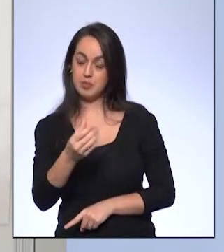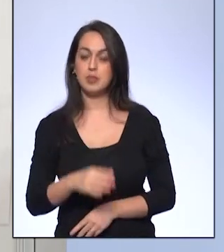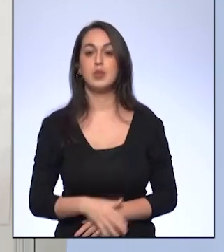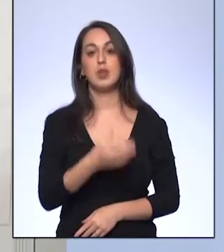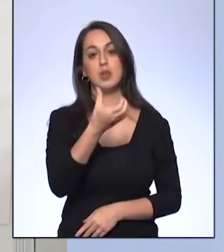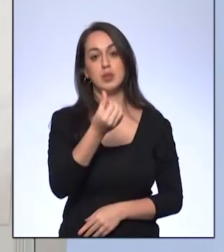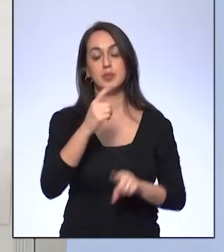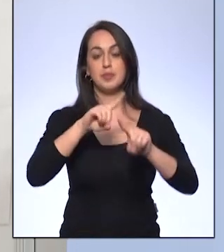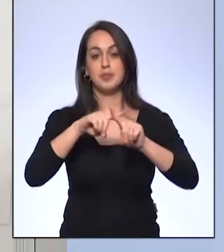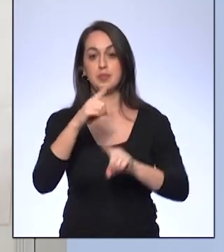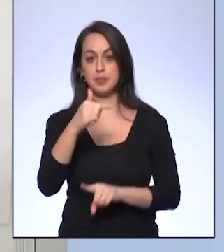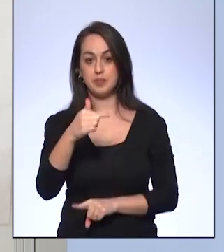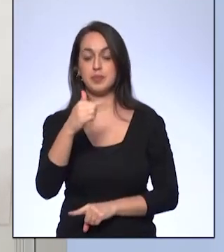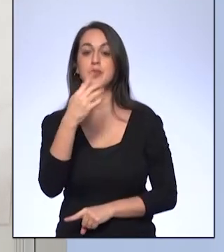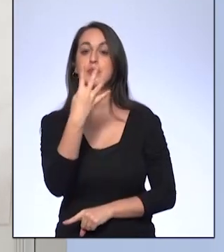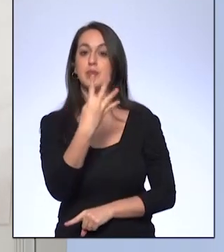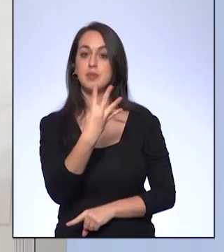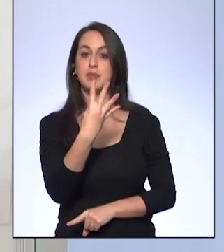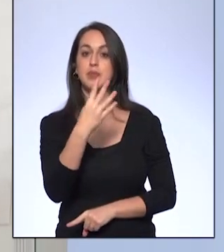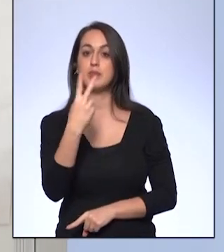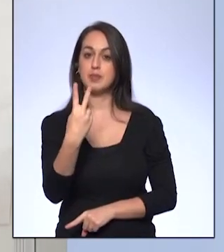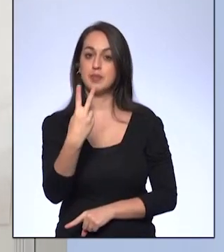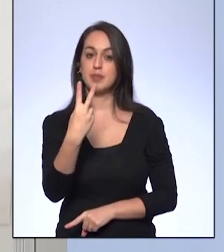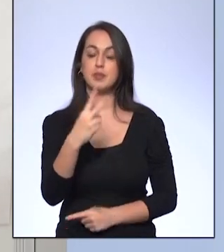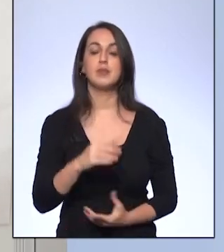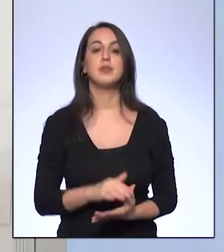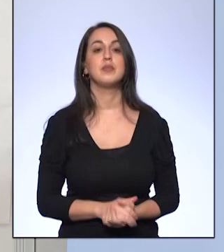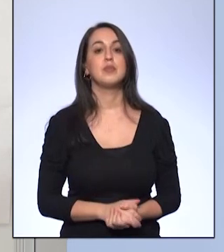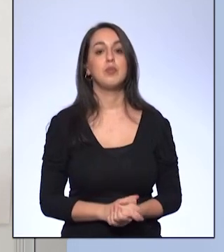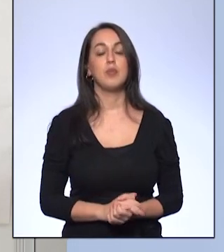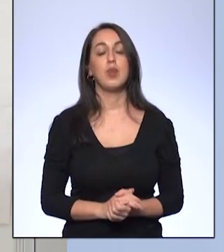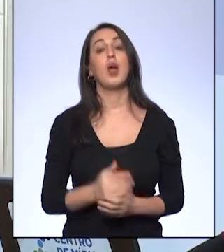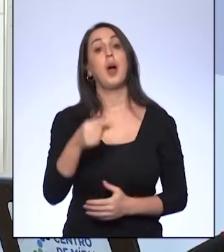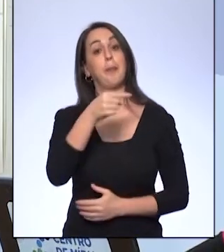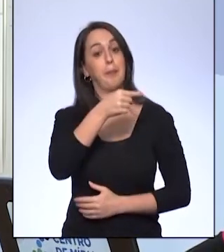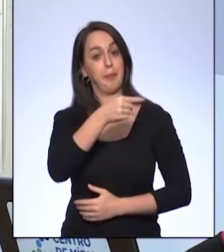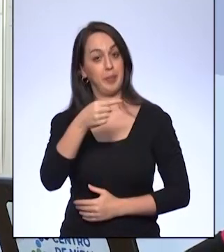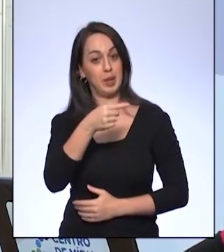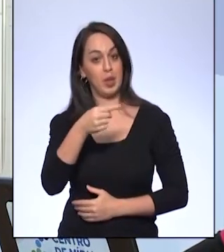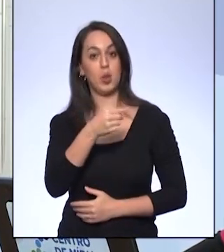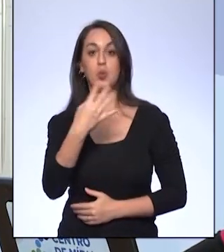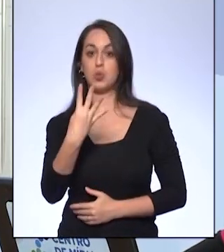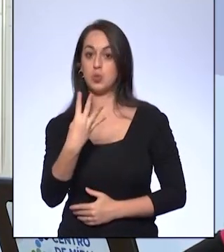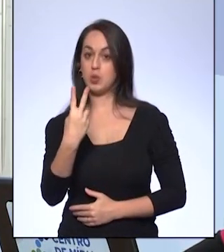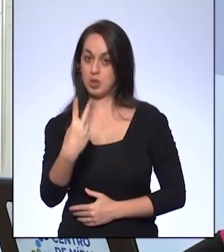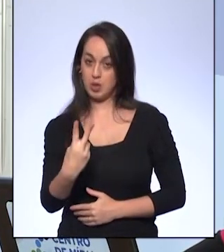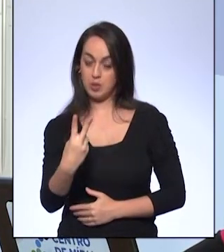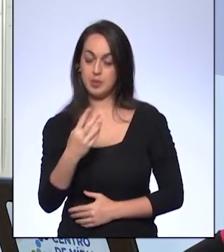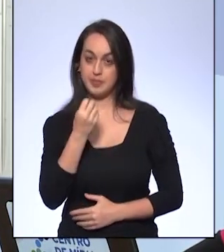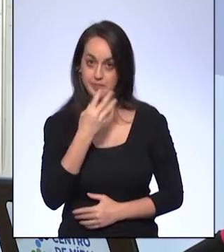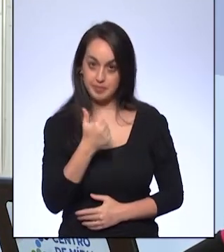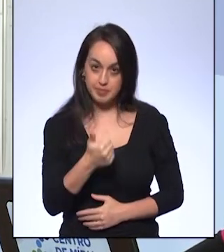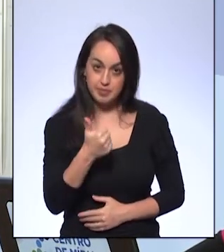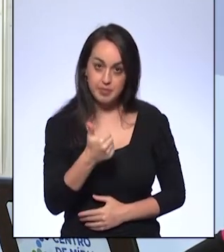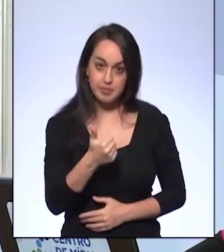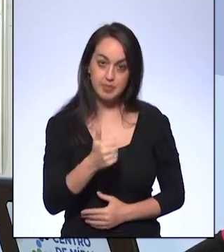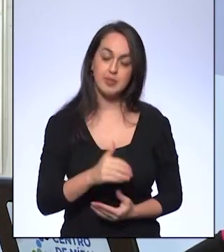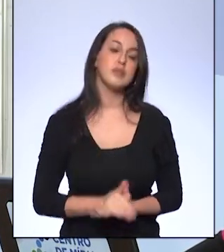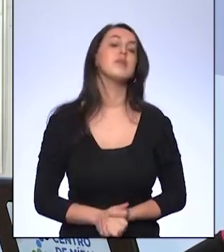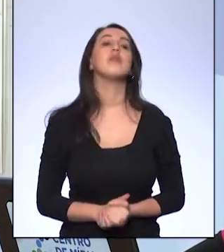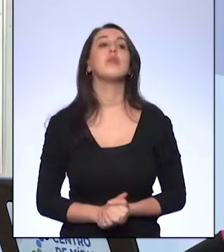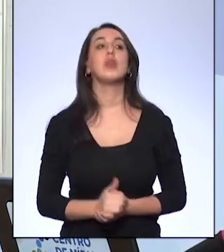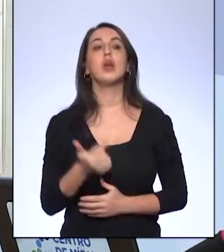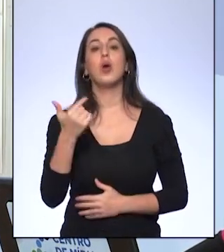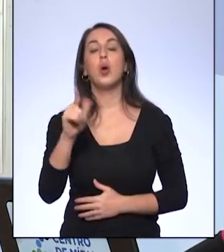vezes 7, 42. Então, vai dar -42. Muito bem, então vamos para o